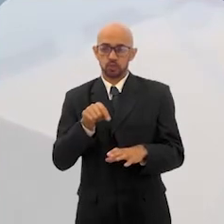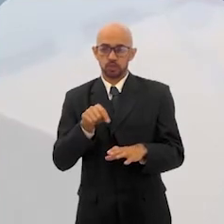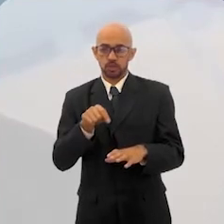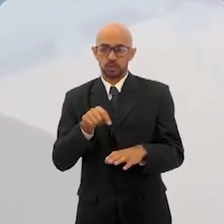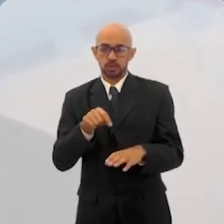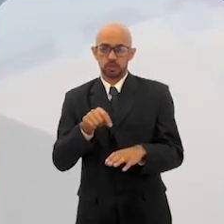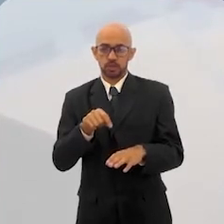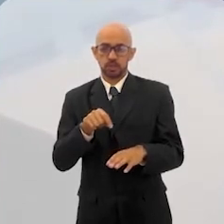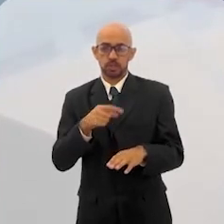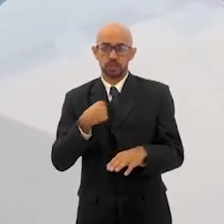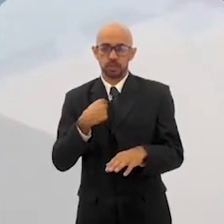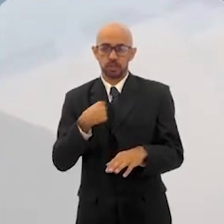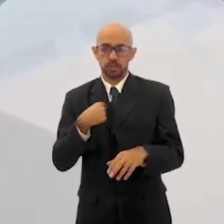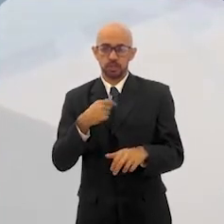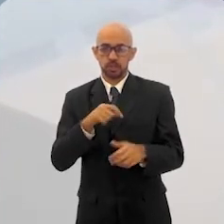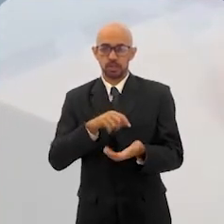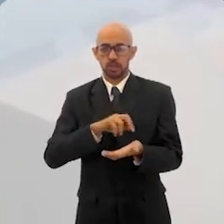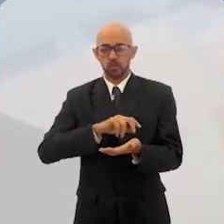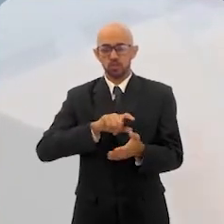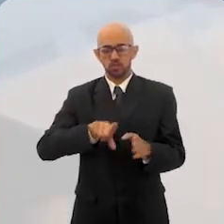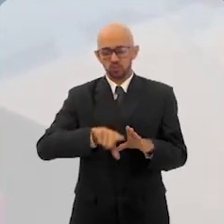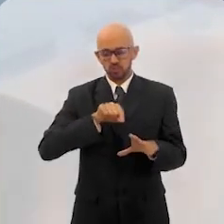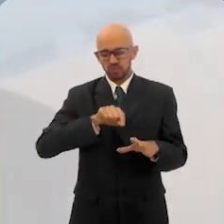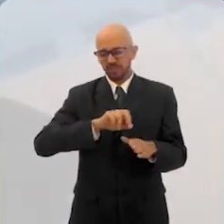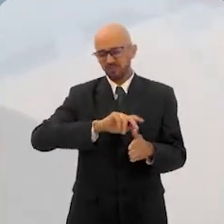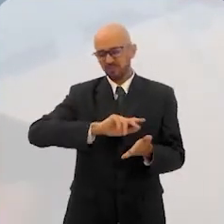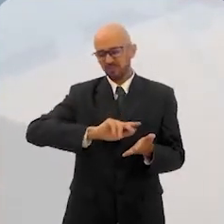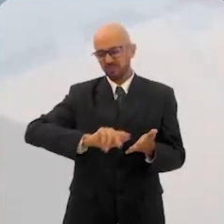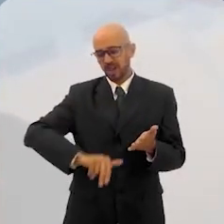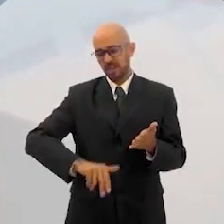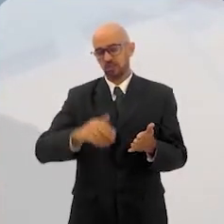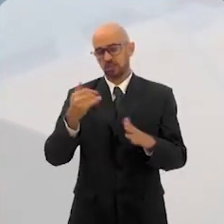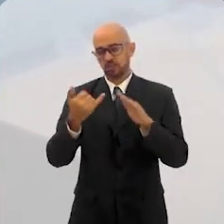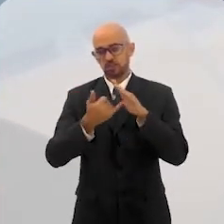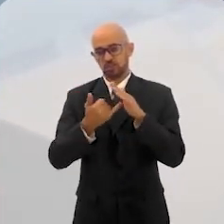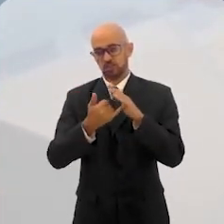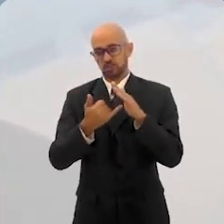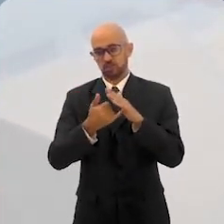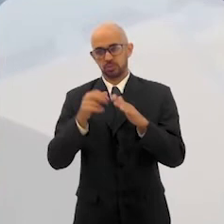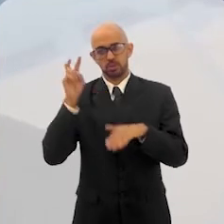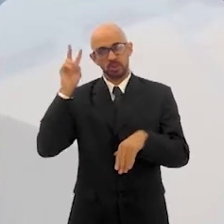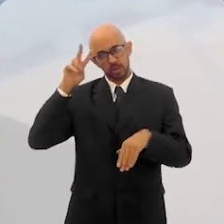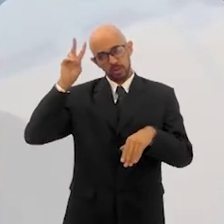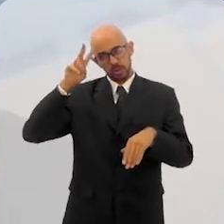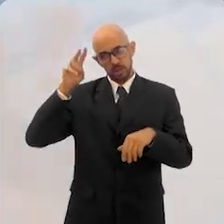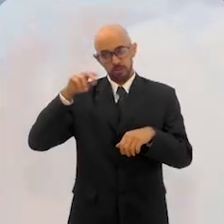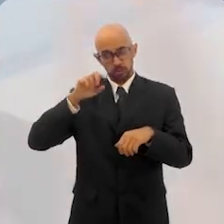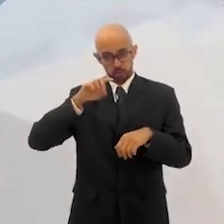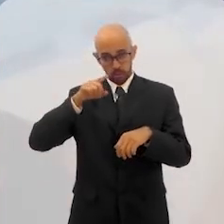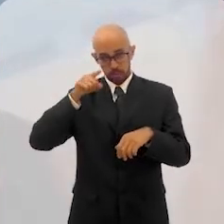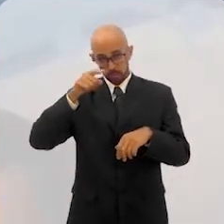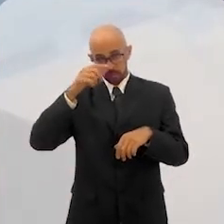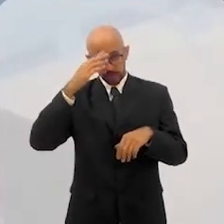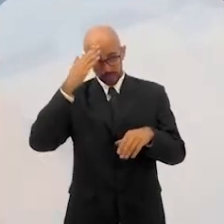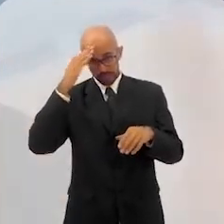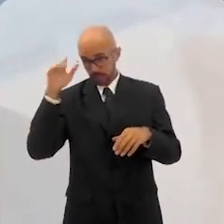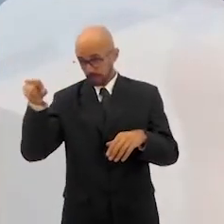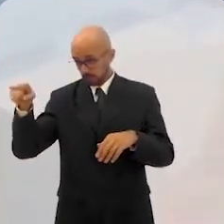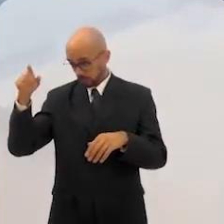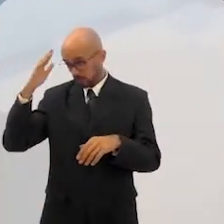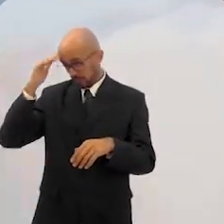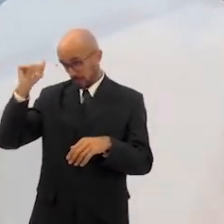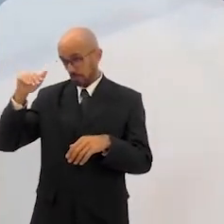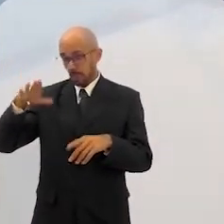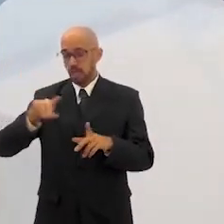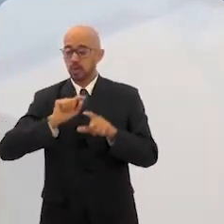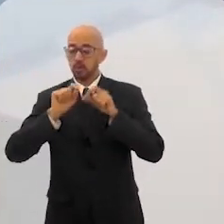ensino médio. Eu lembro que eu fiz opção para várias instituições. Eu lembro que, só para você ter uma noção, eu fiz